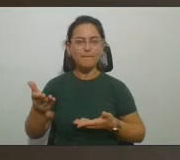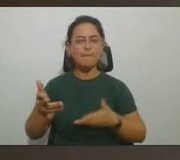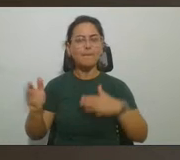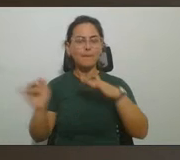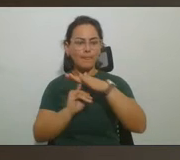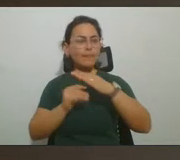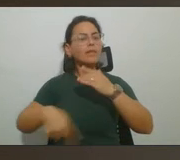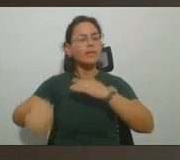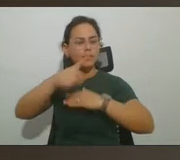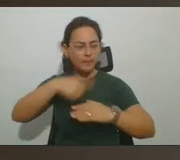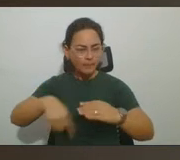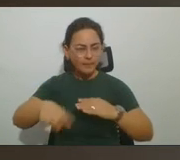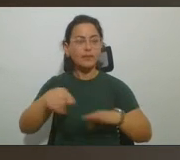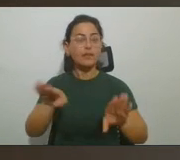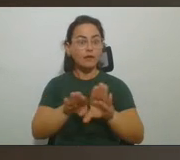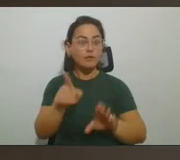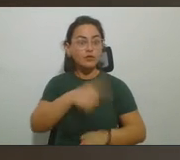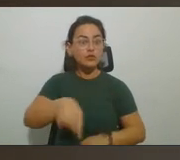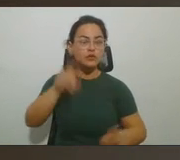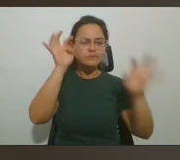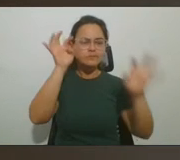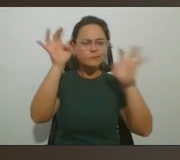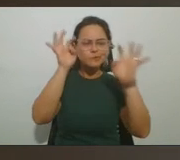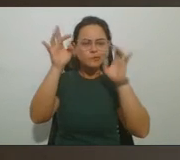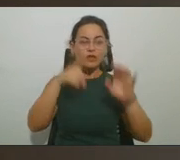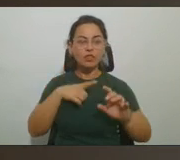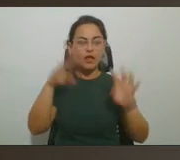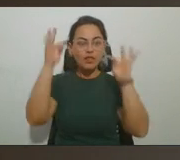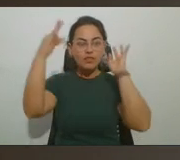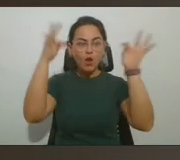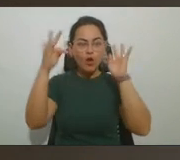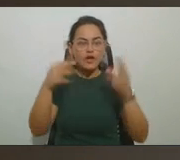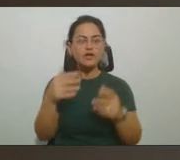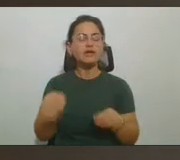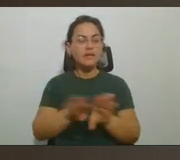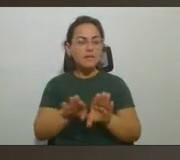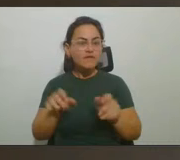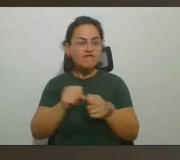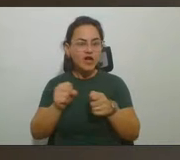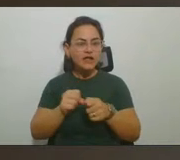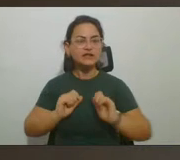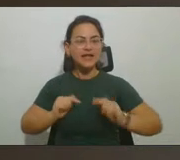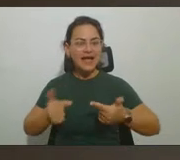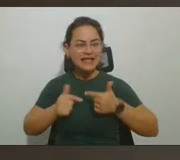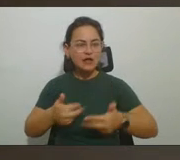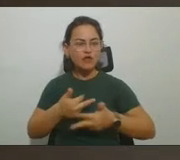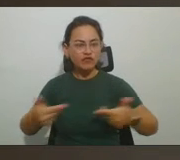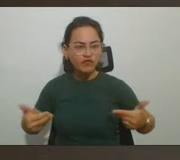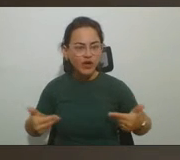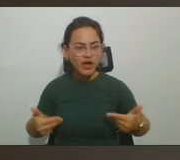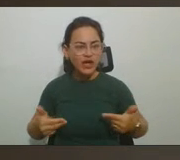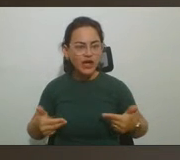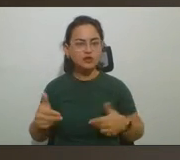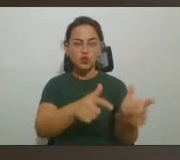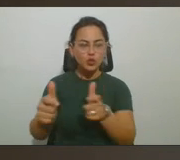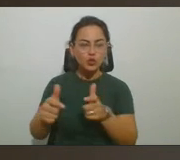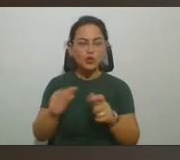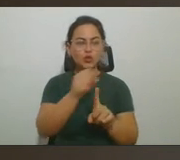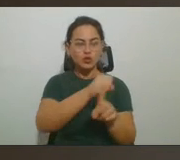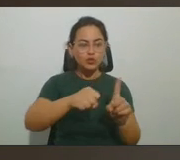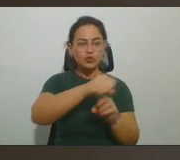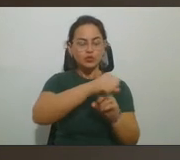interinstitucionais, propiciando reflexões acerca das teorias e práticas nos diversos espaços da